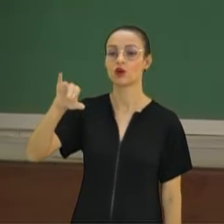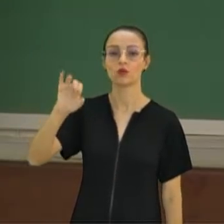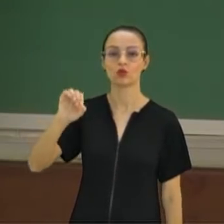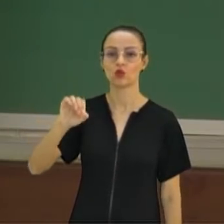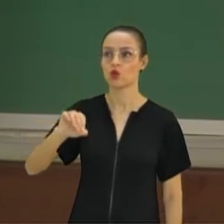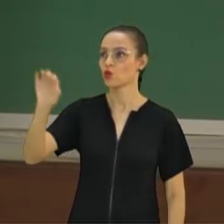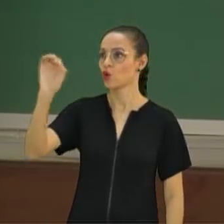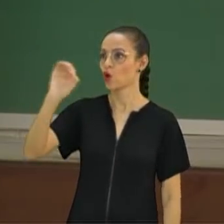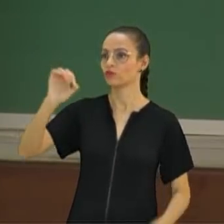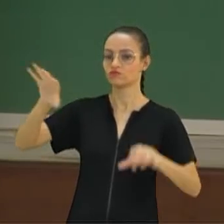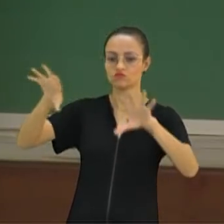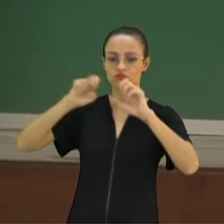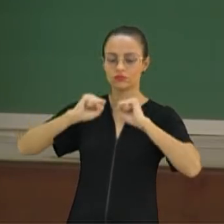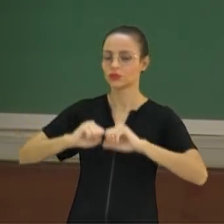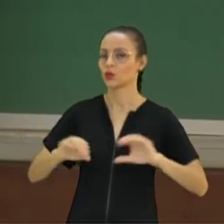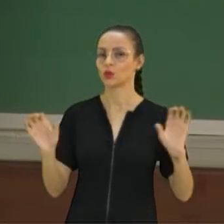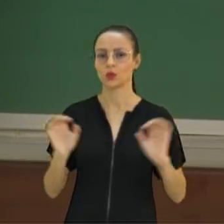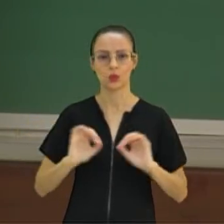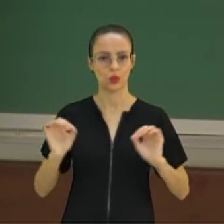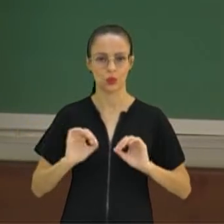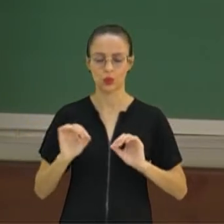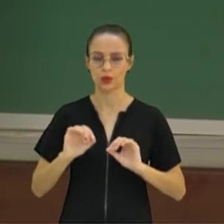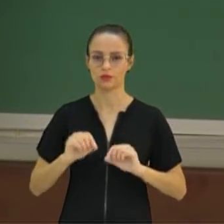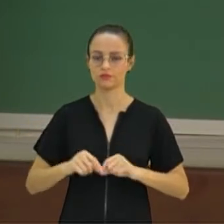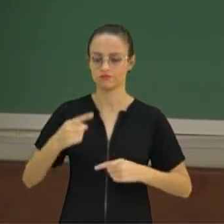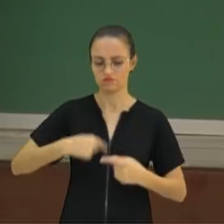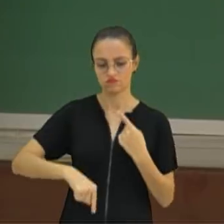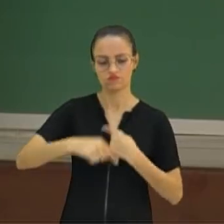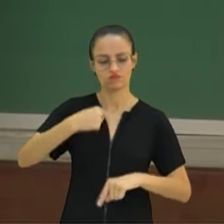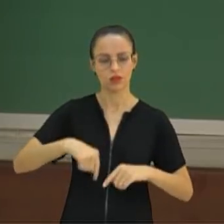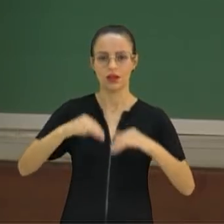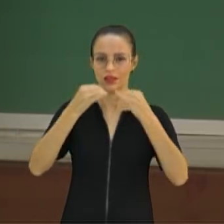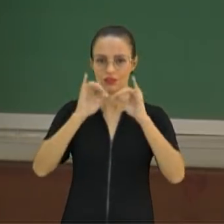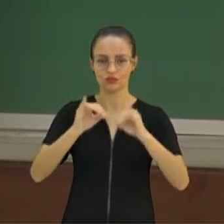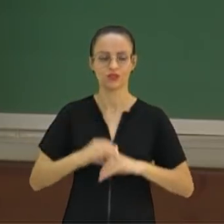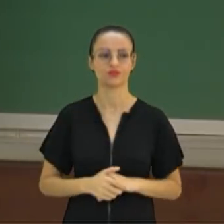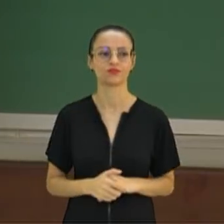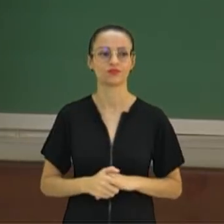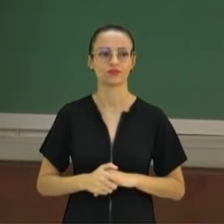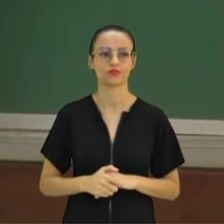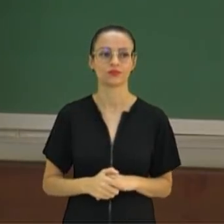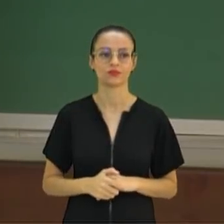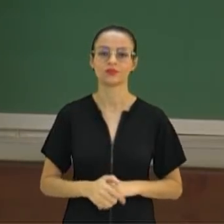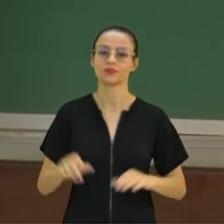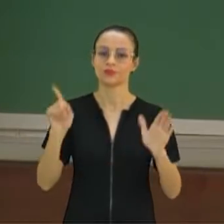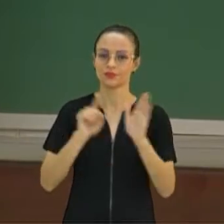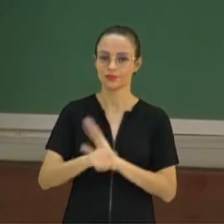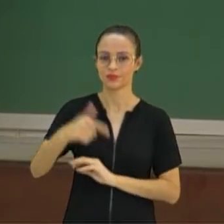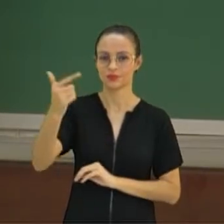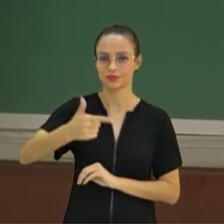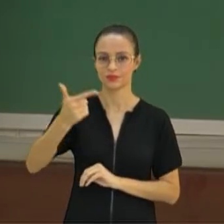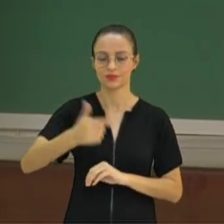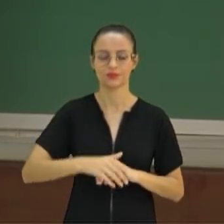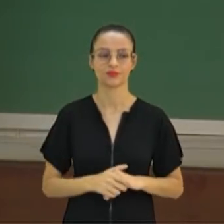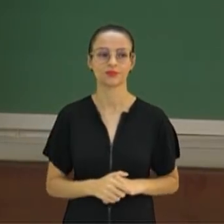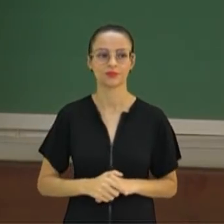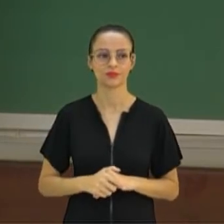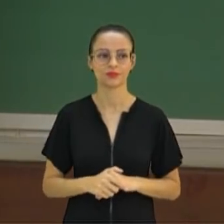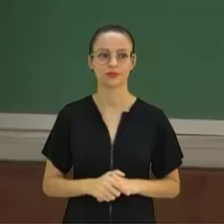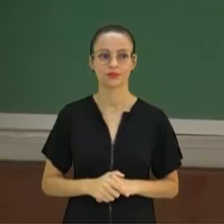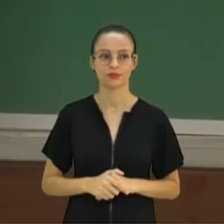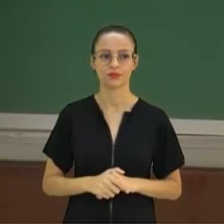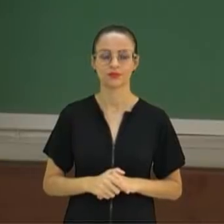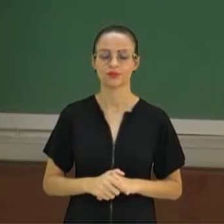utilizava o oxigênio, né, para obter energia. Ok, vamos a um segundo quiz então.